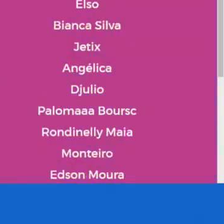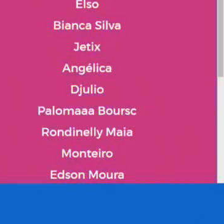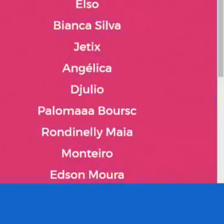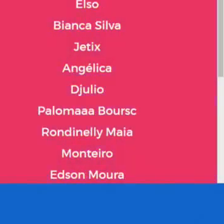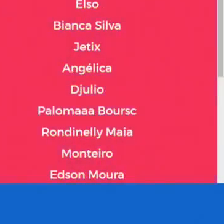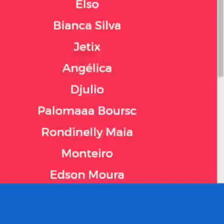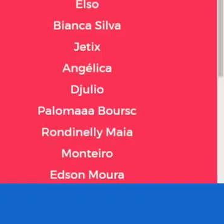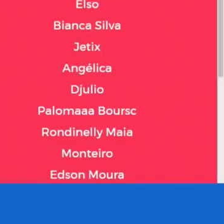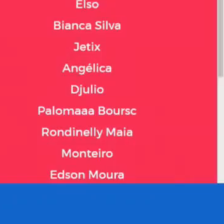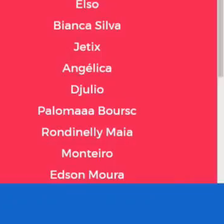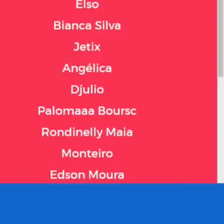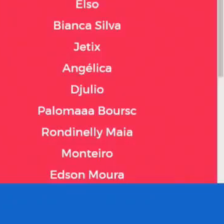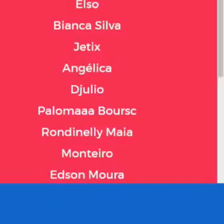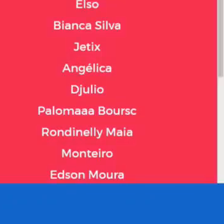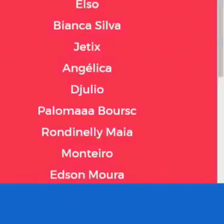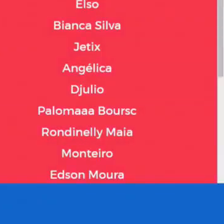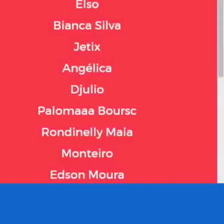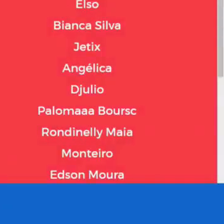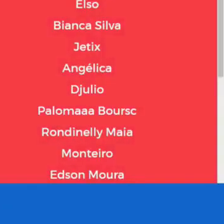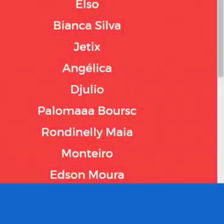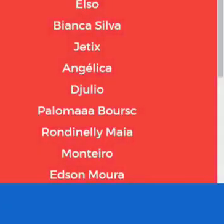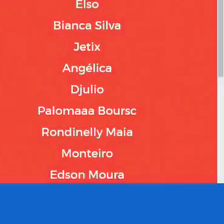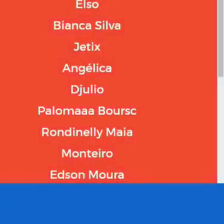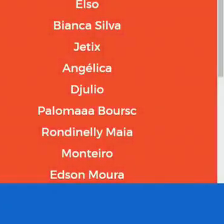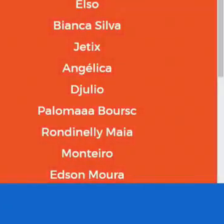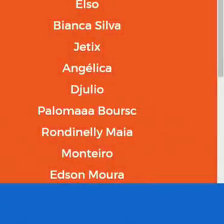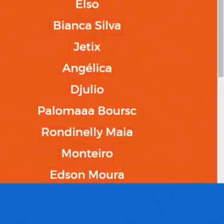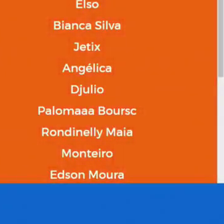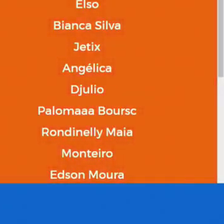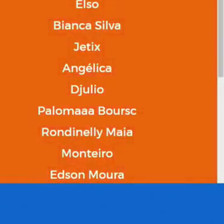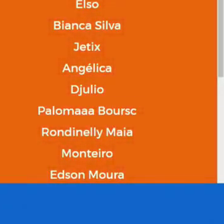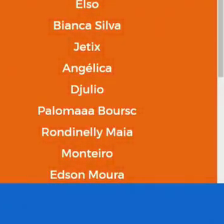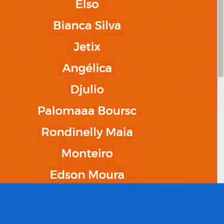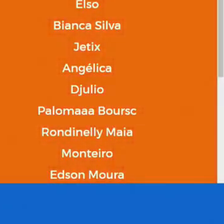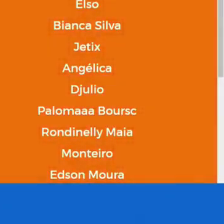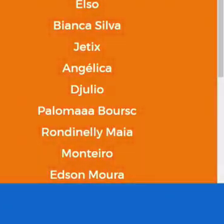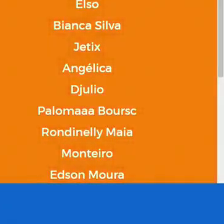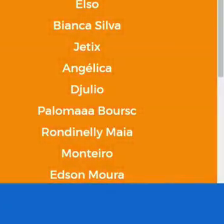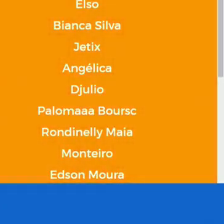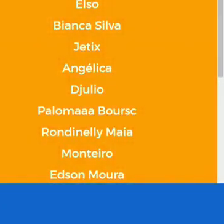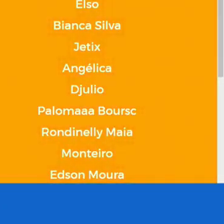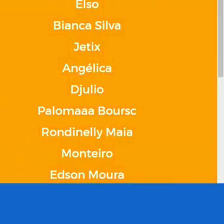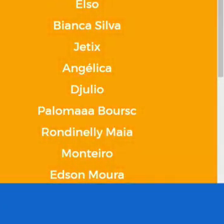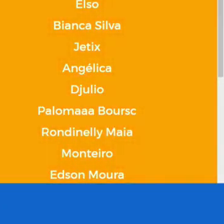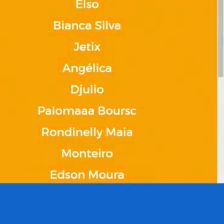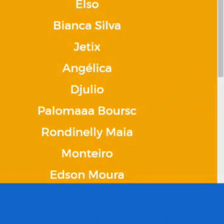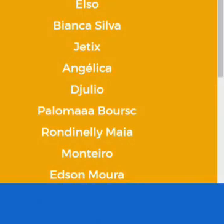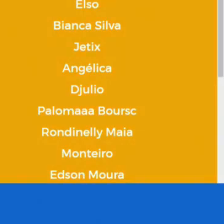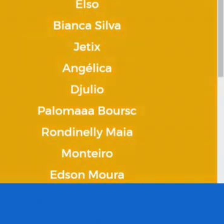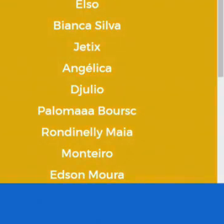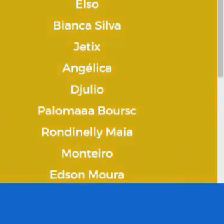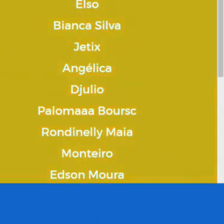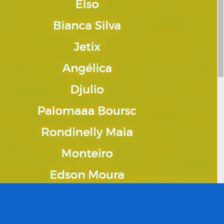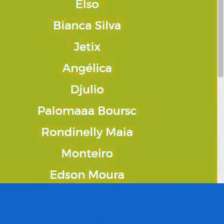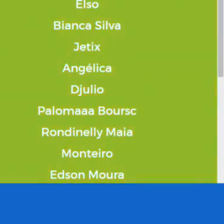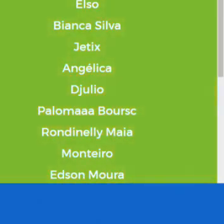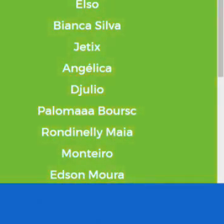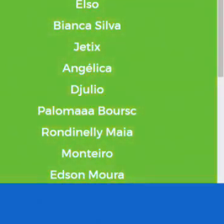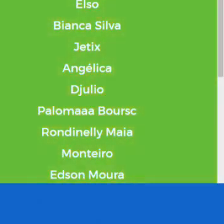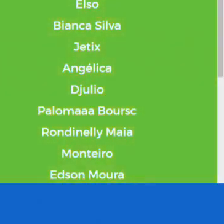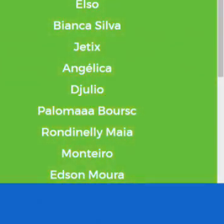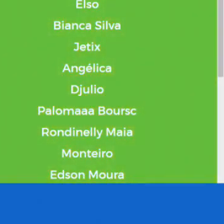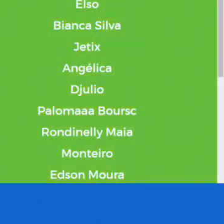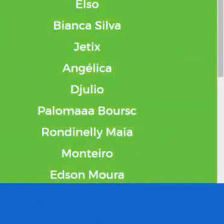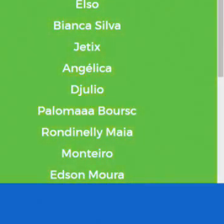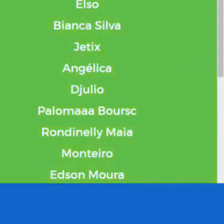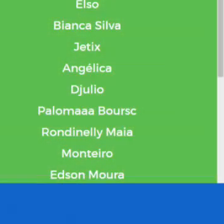É importante você participar, é a última aula que eu apresento para vocês aí, o Kahoot, tá? É a última aula de anatomia e aí o Kahoot